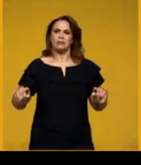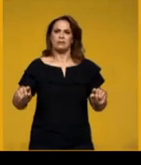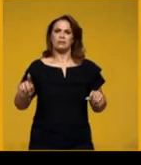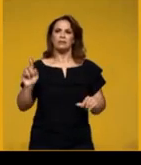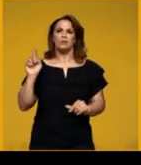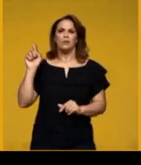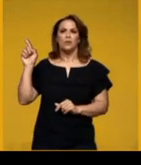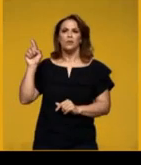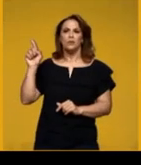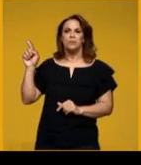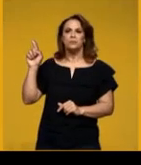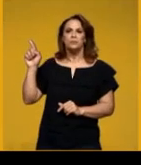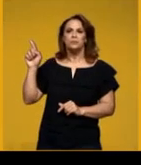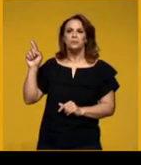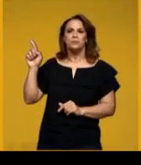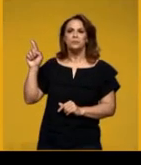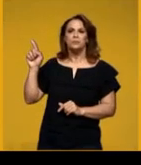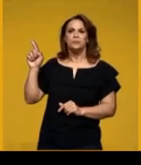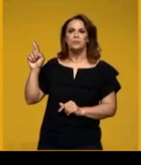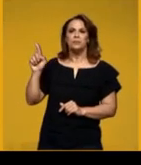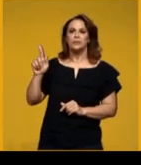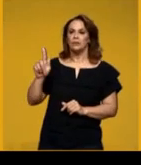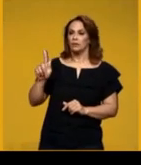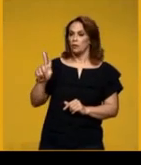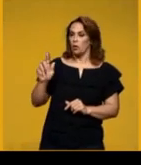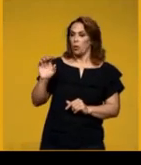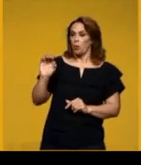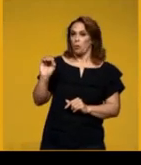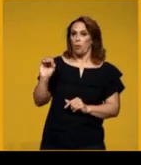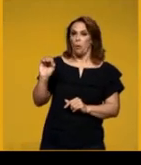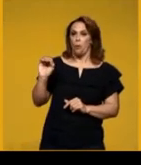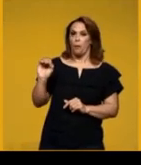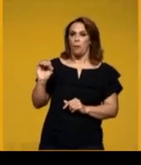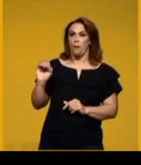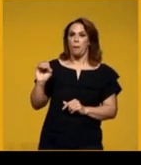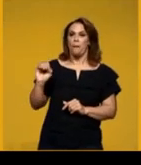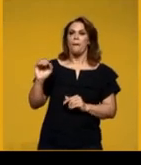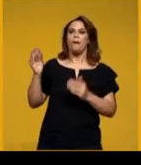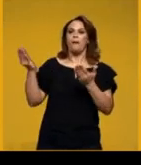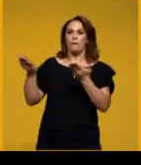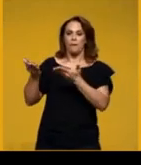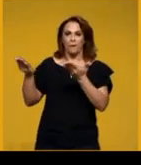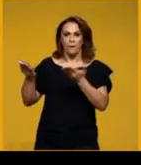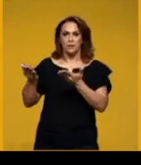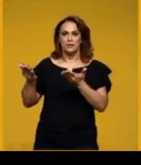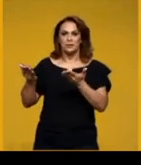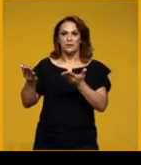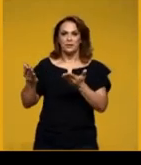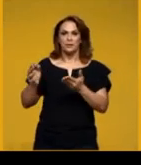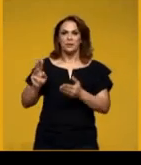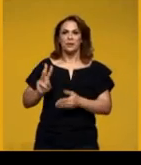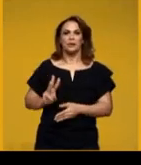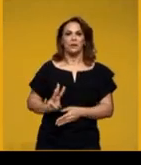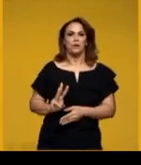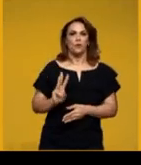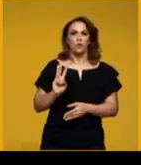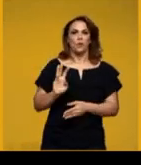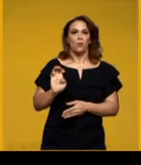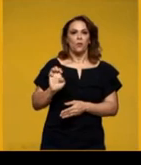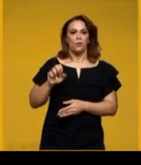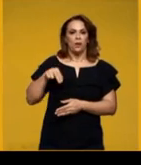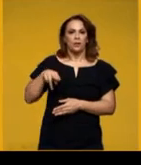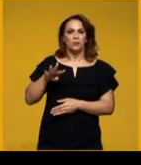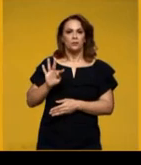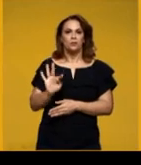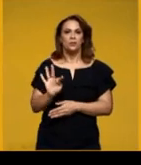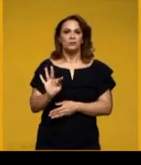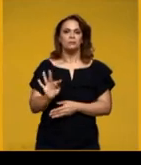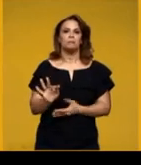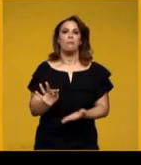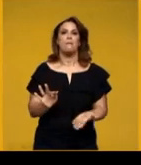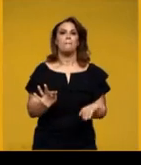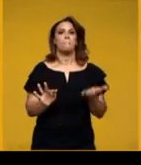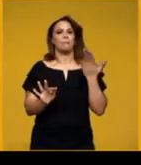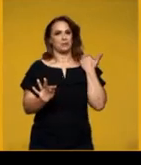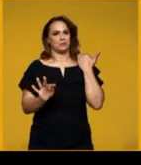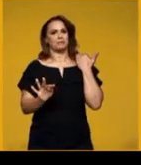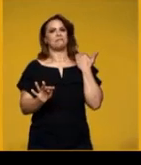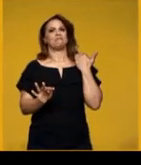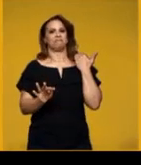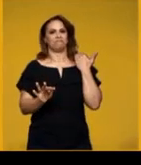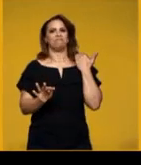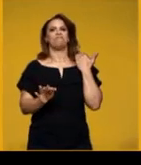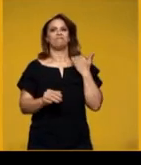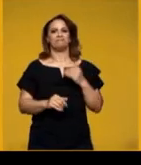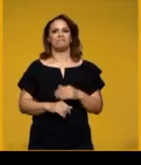que aqui, go, presente, went, passado. Tivemos essa mudança aí grande na grafia, porque é um